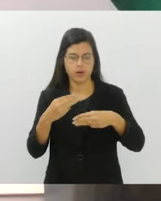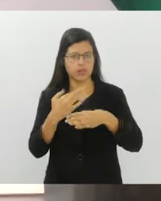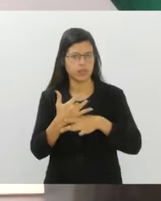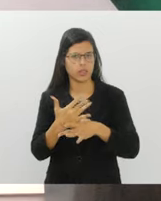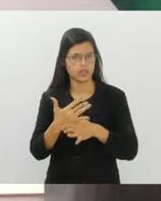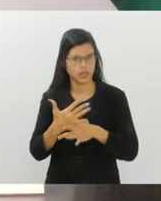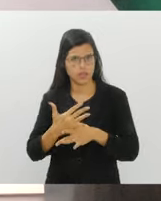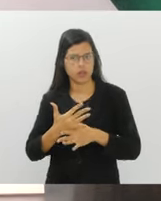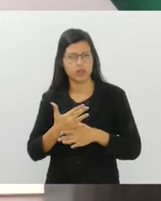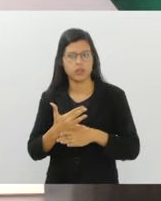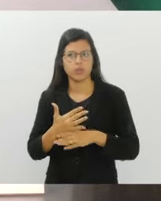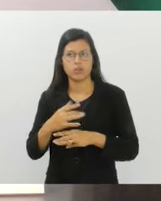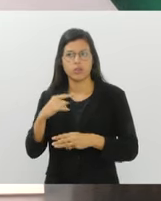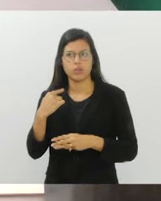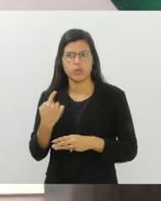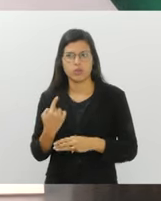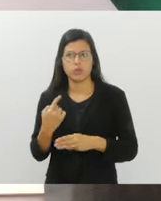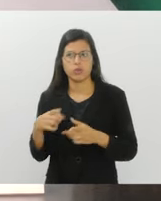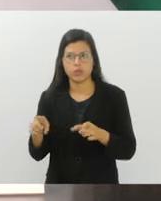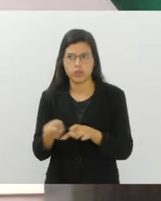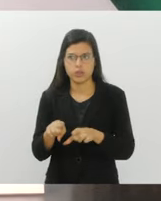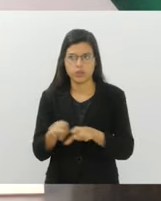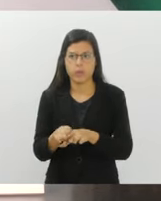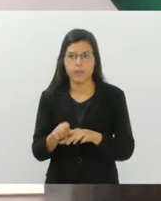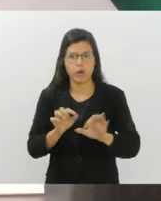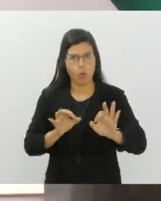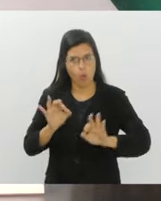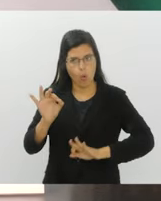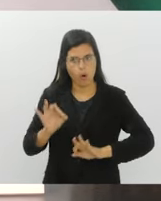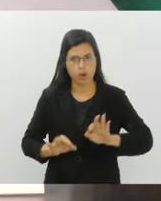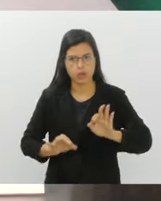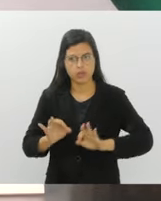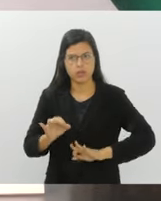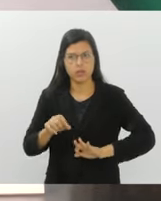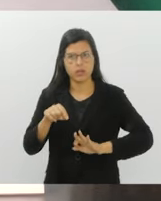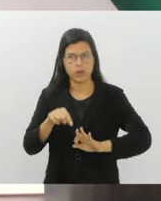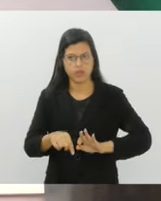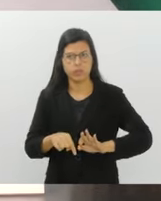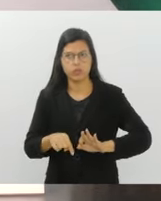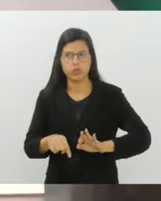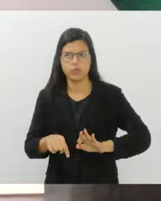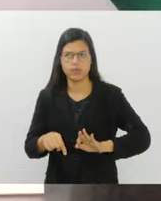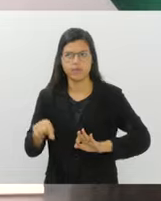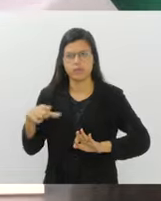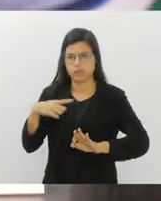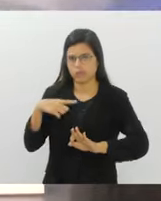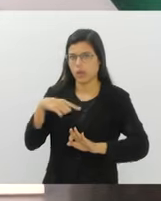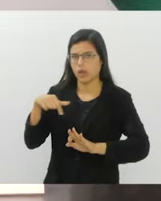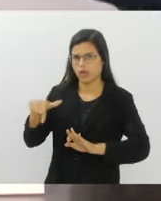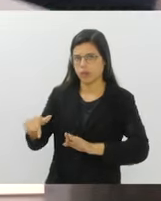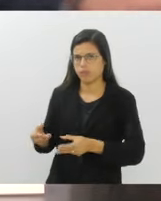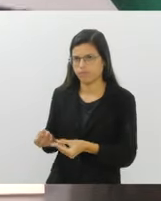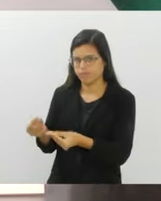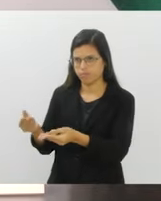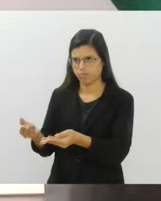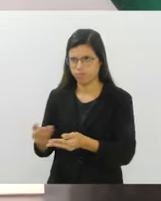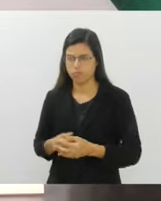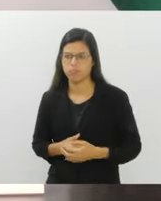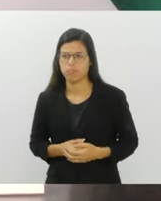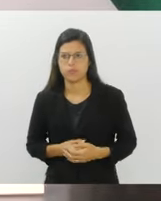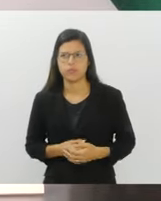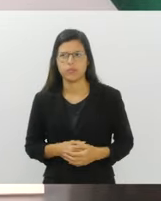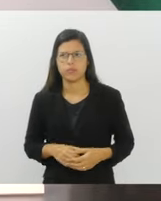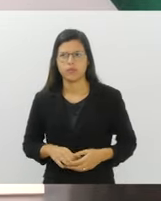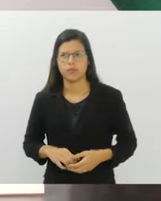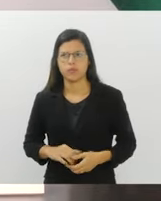quem nós protocolamos também um plano de estabilização, que está aqui, que eu deixo, coloco